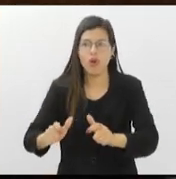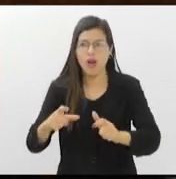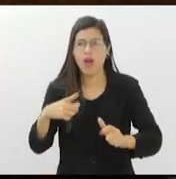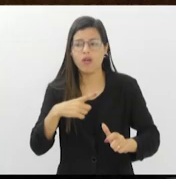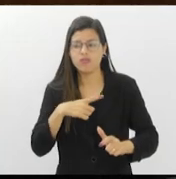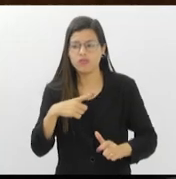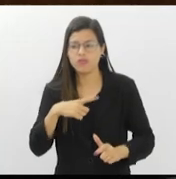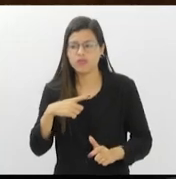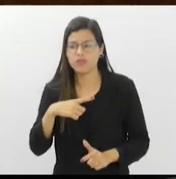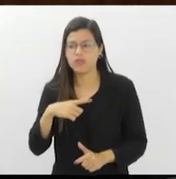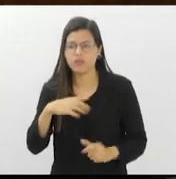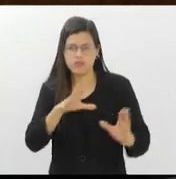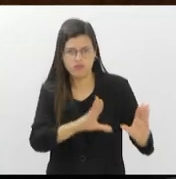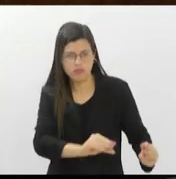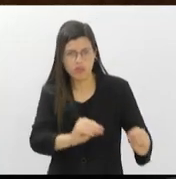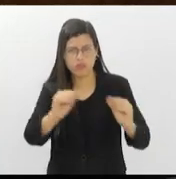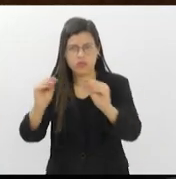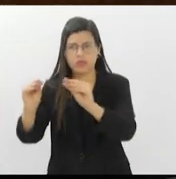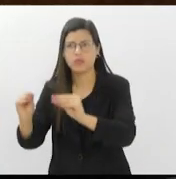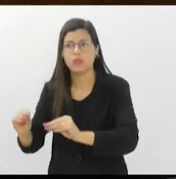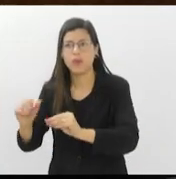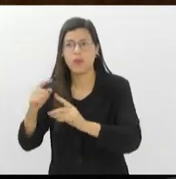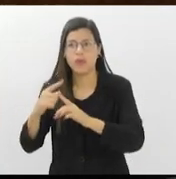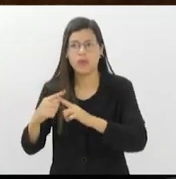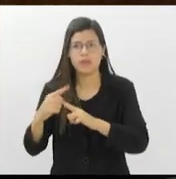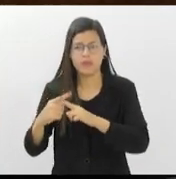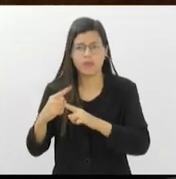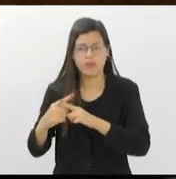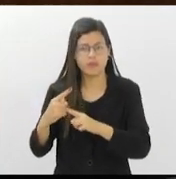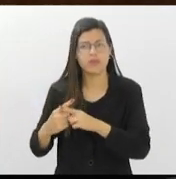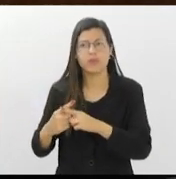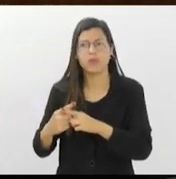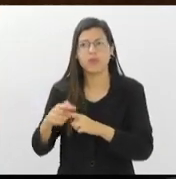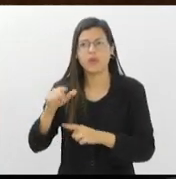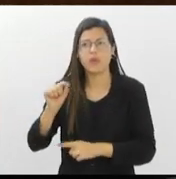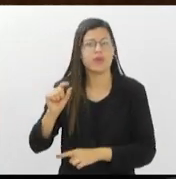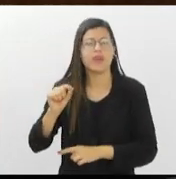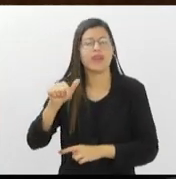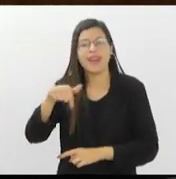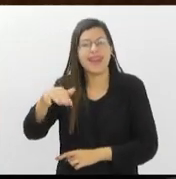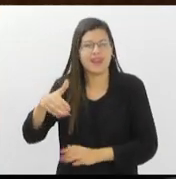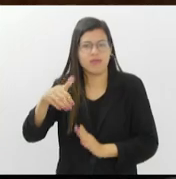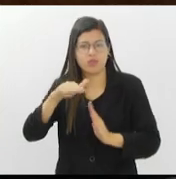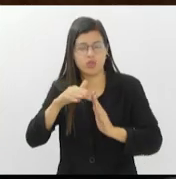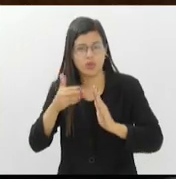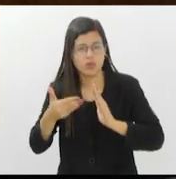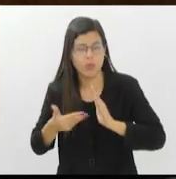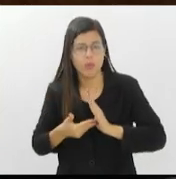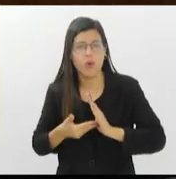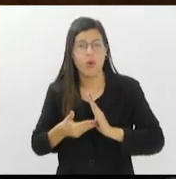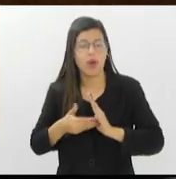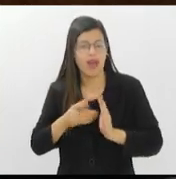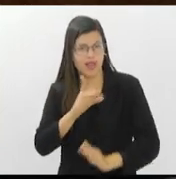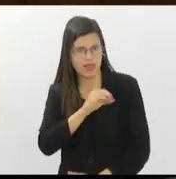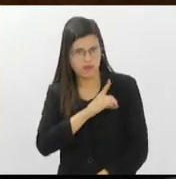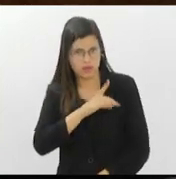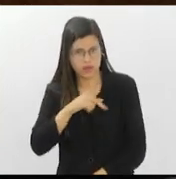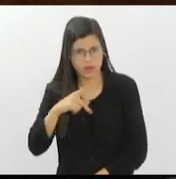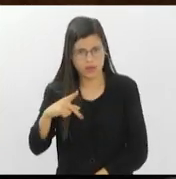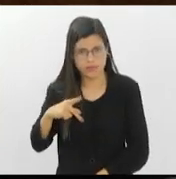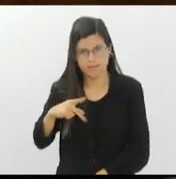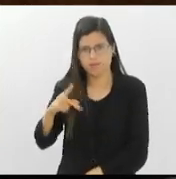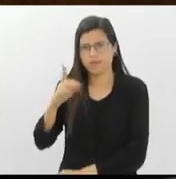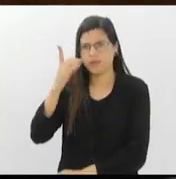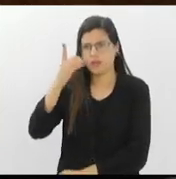tudo, o que ameaça a segurança nacional eram os quilombolas. E a Defensoria, deputada